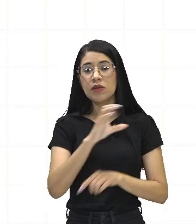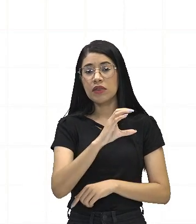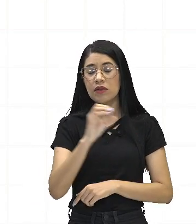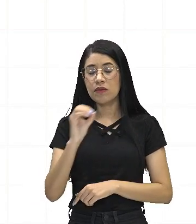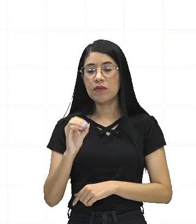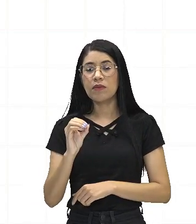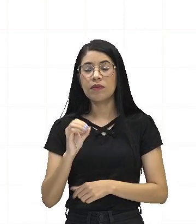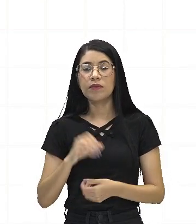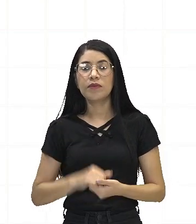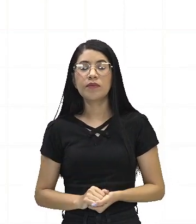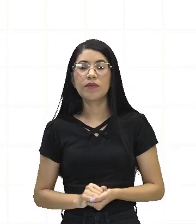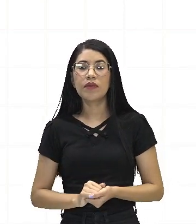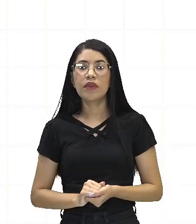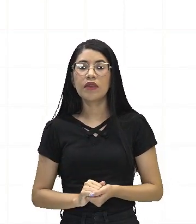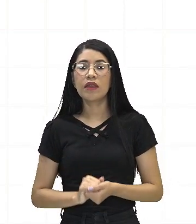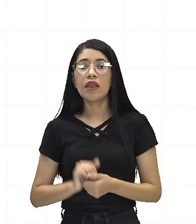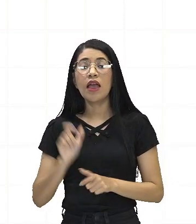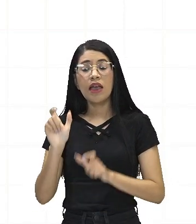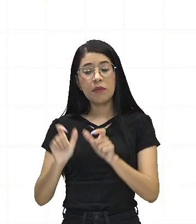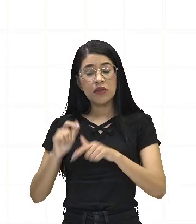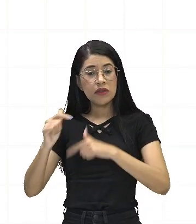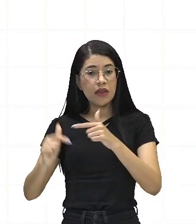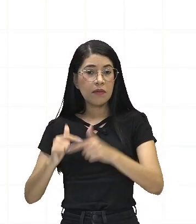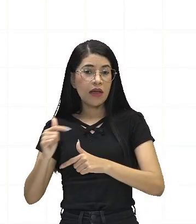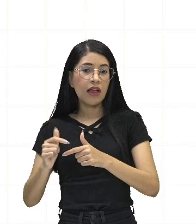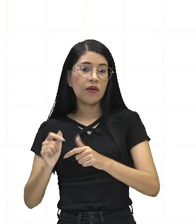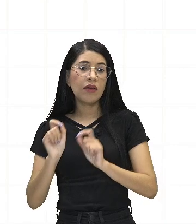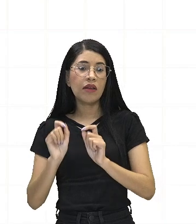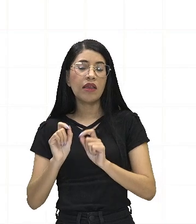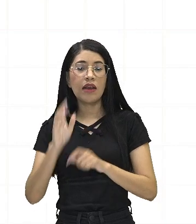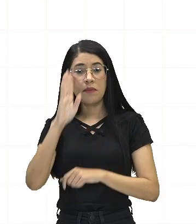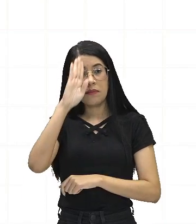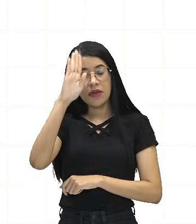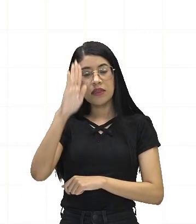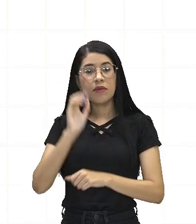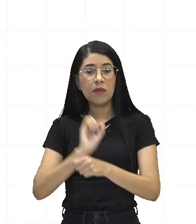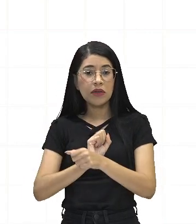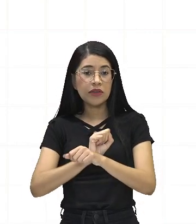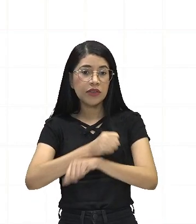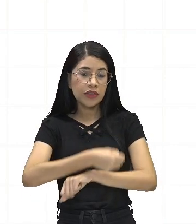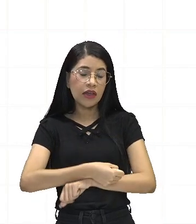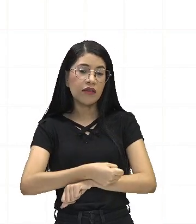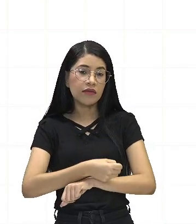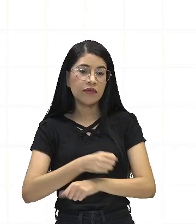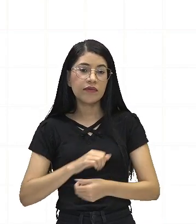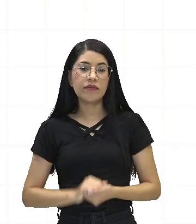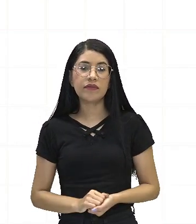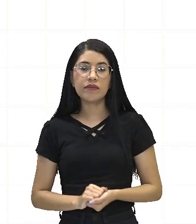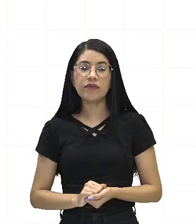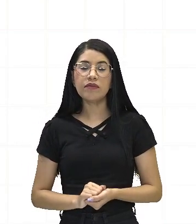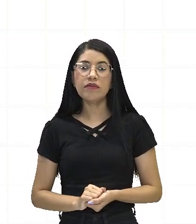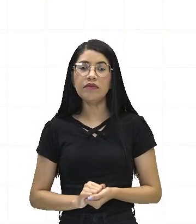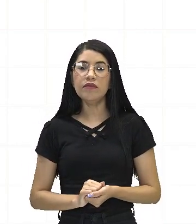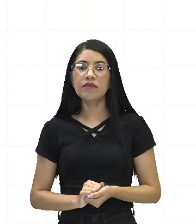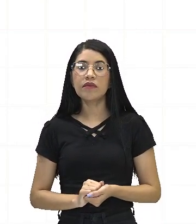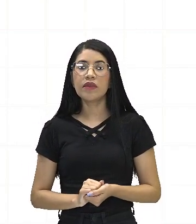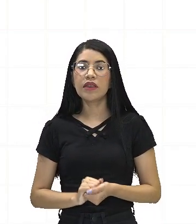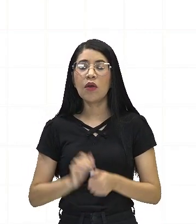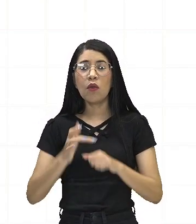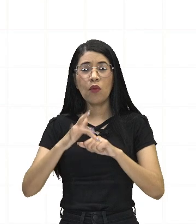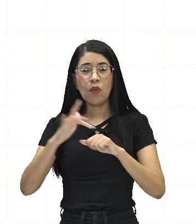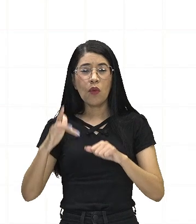de obra, aí para a atividade da mineração durante esse período a gente tem a mão de obra escrava, tá bom? Onde toneladas de ouro